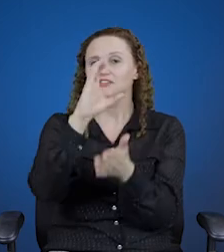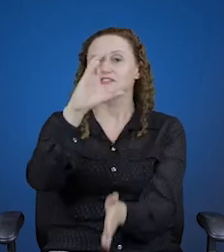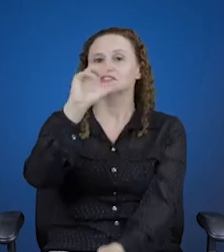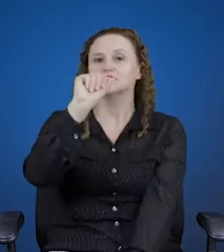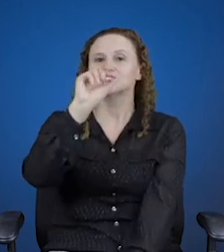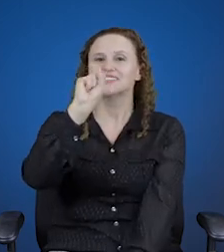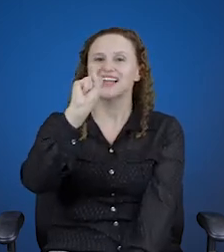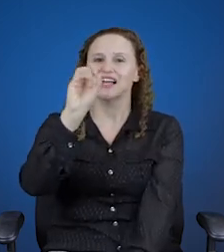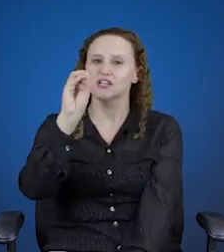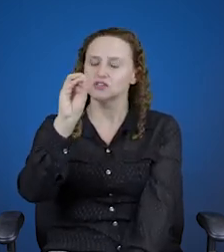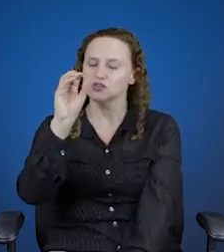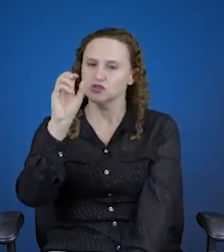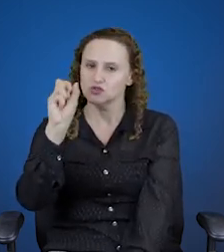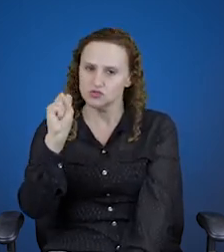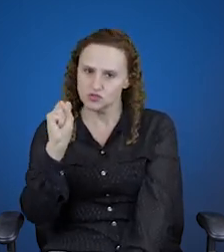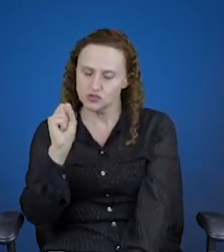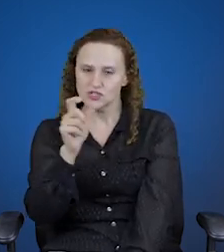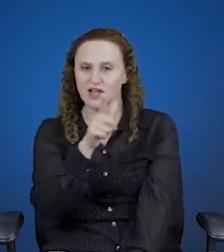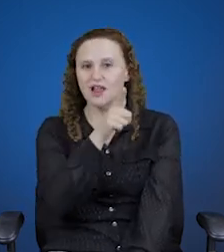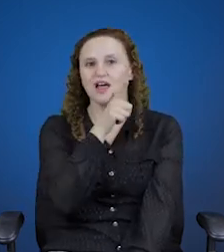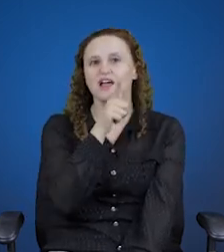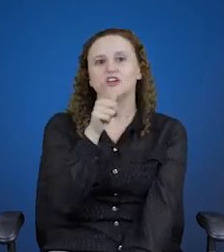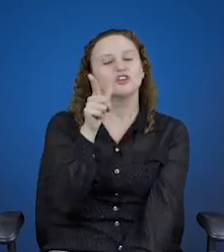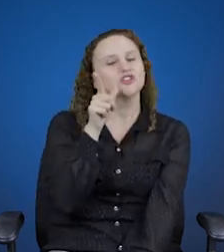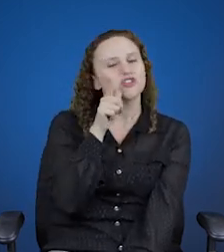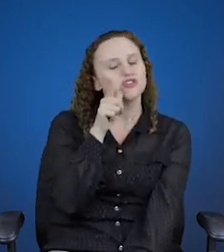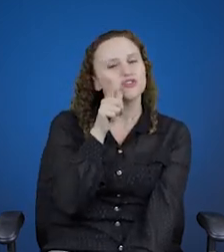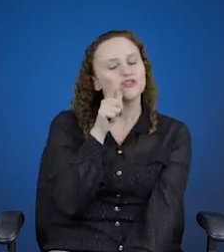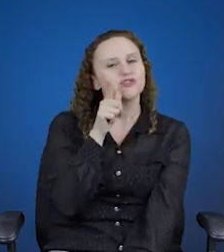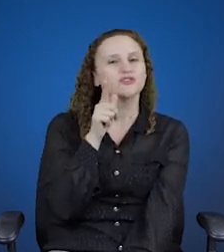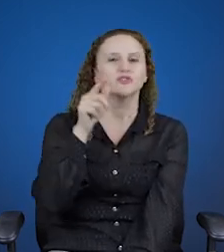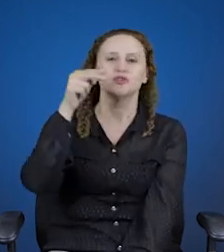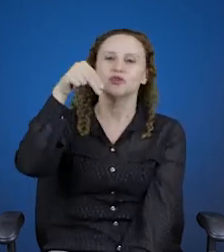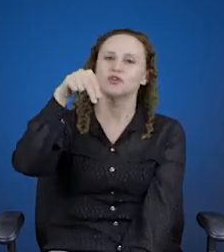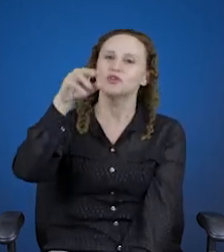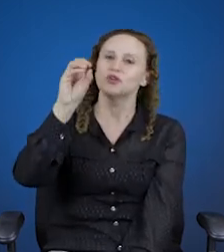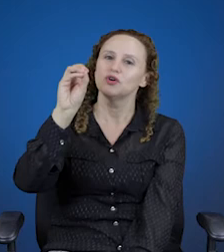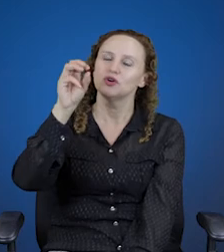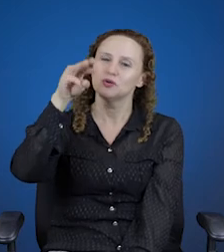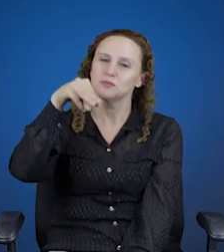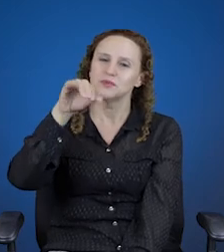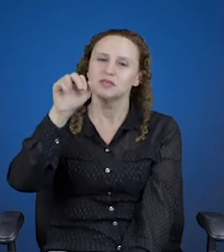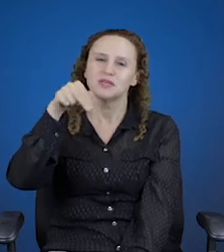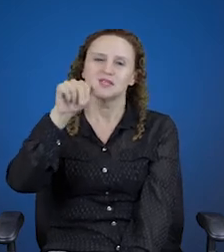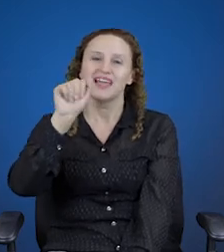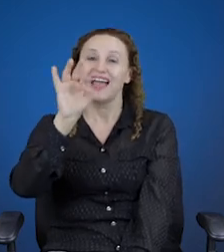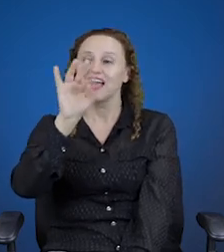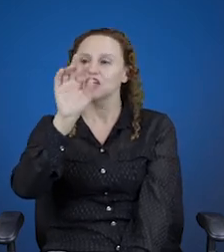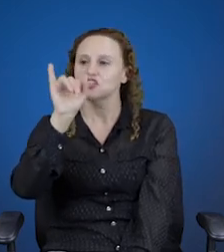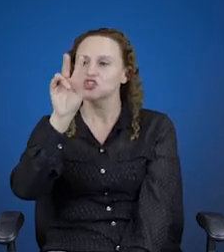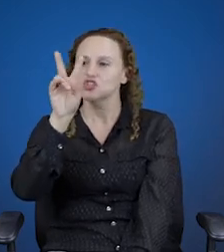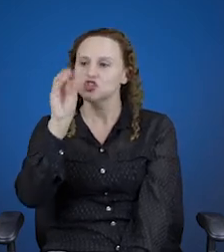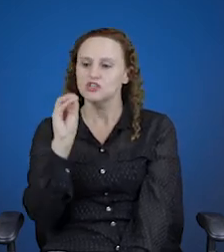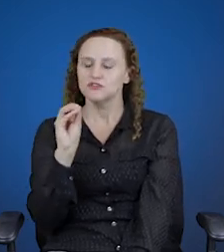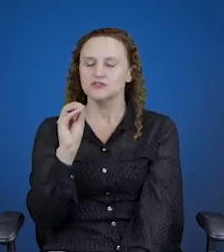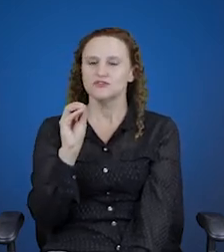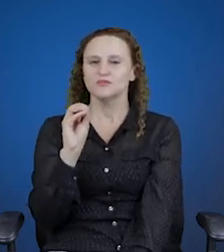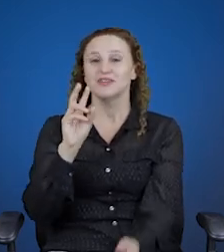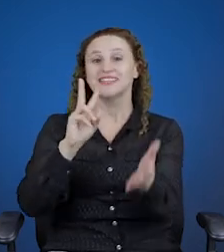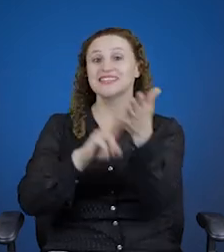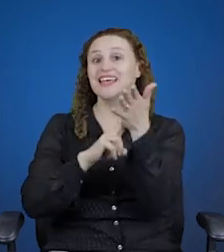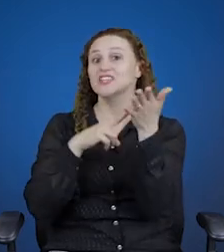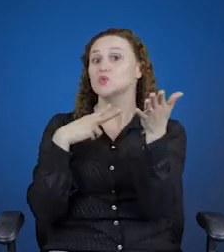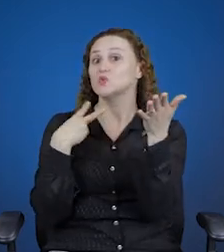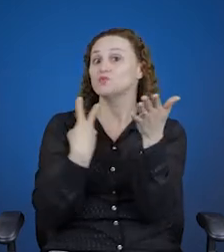casos latinos eu disse o caso nominativo serve para traduzir o